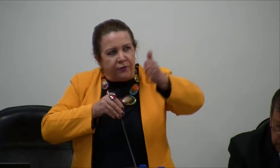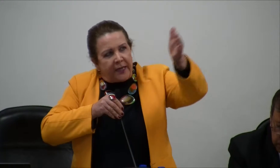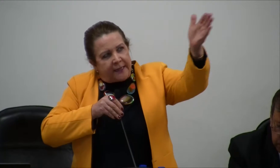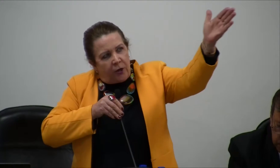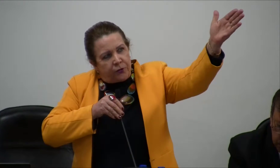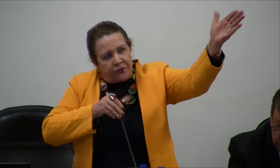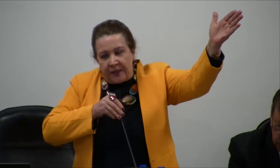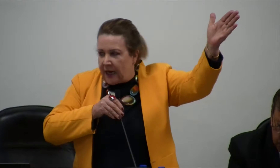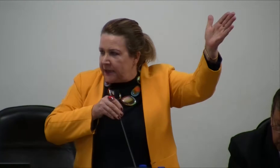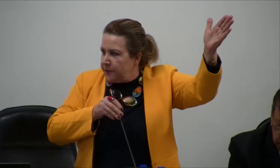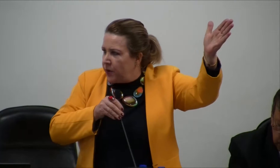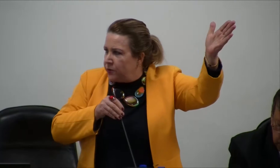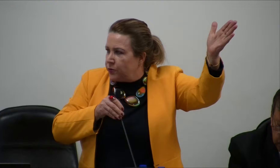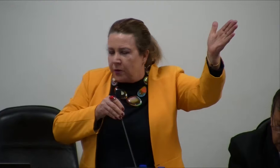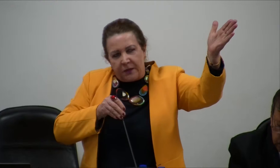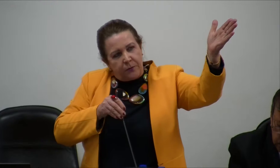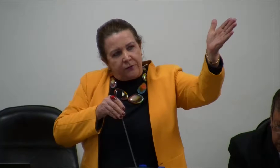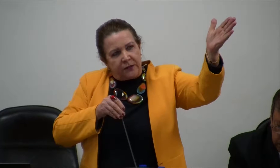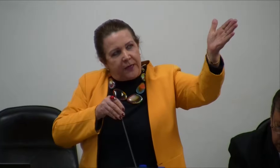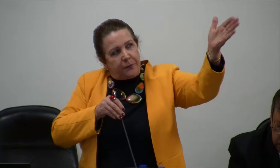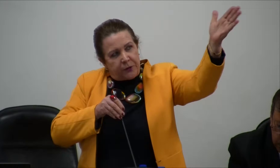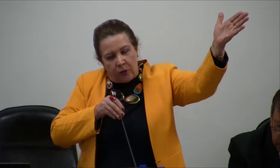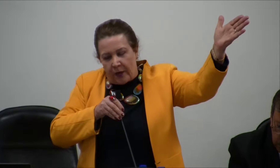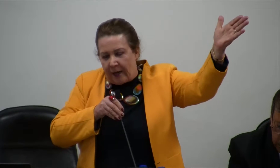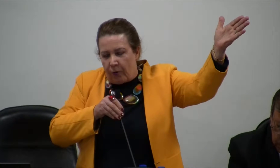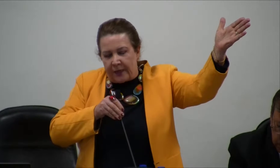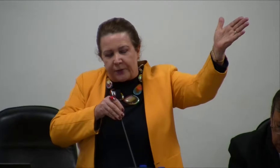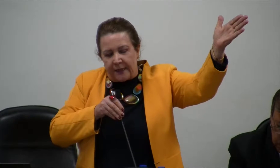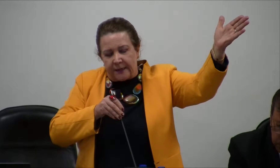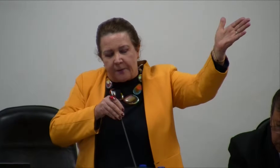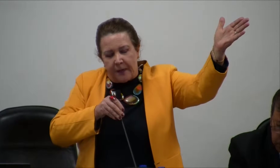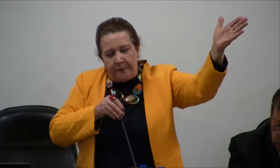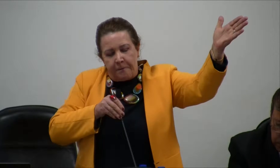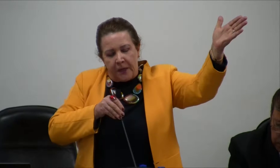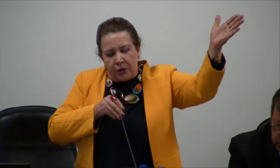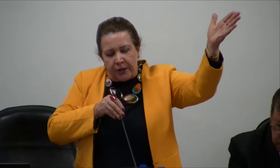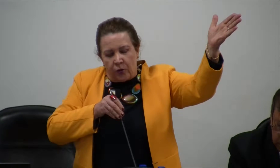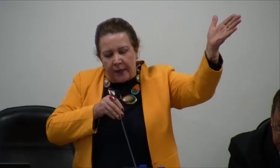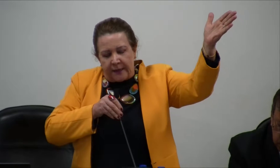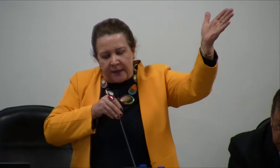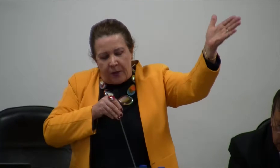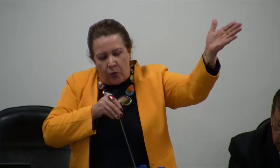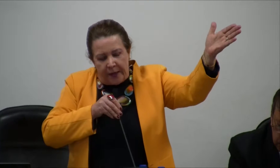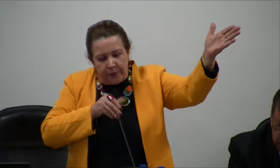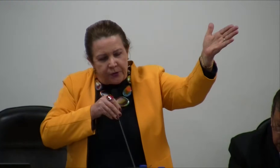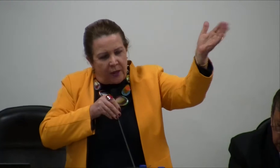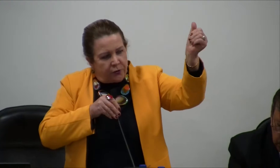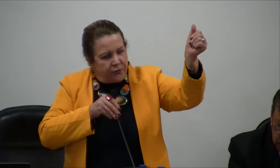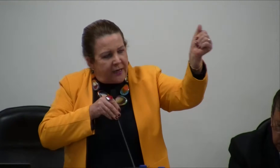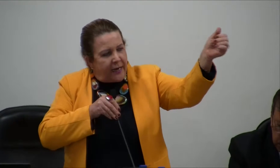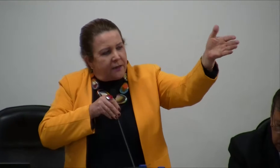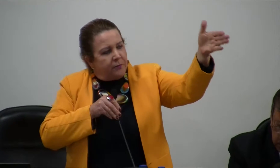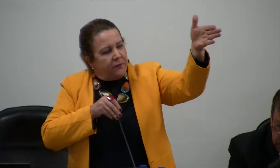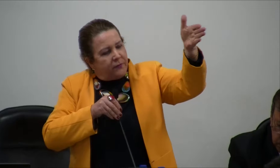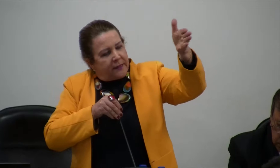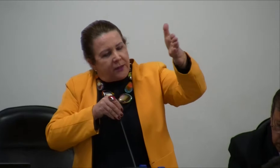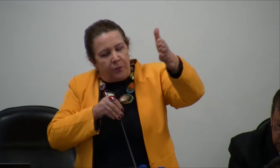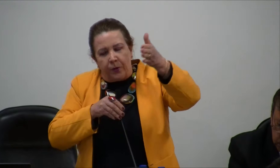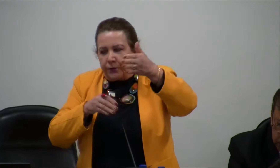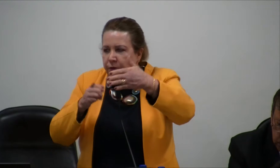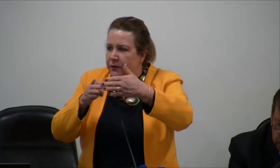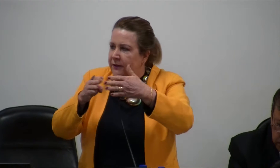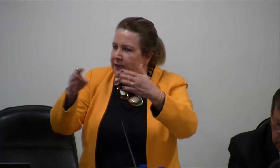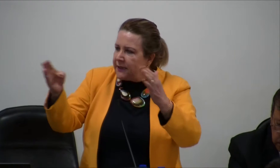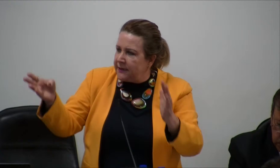ônibus ali, vai até a rodoviária e pronto. Mesmo uma vez, chegou lá o ônibus lá em cima, chegou lá em cima o ônibus da rodoviária, vai ter